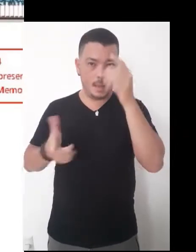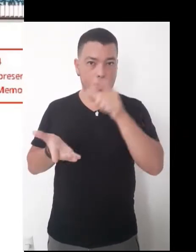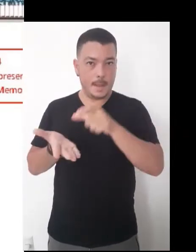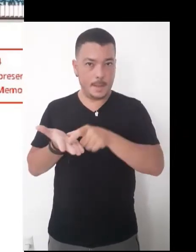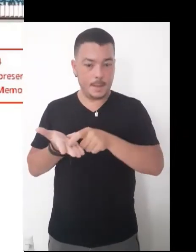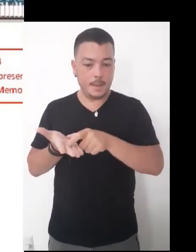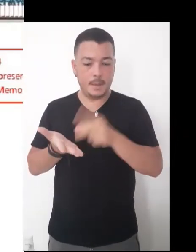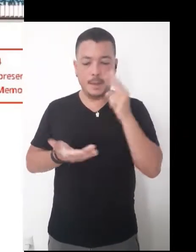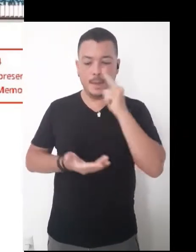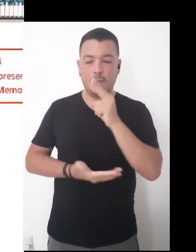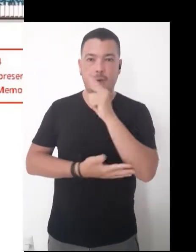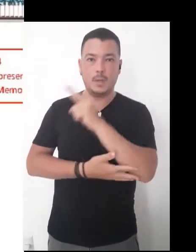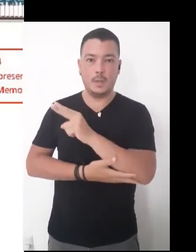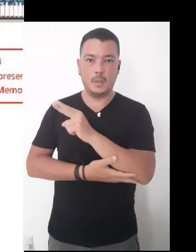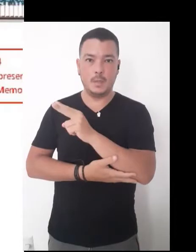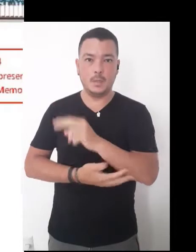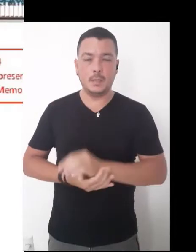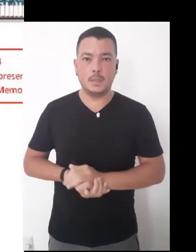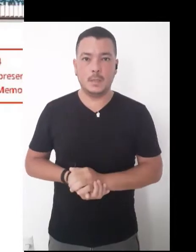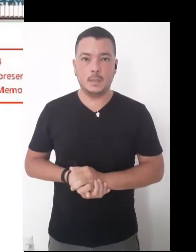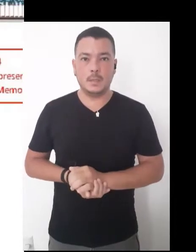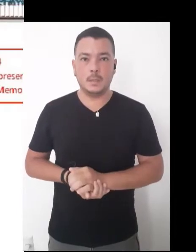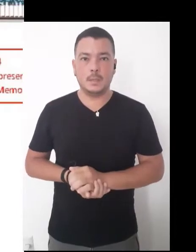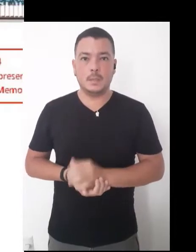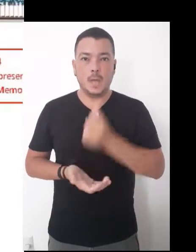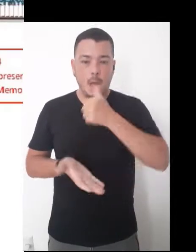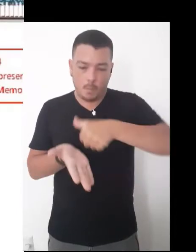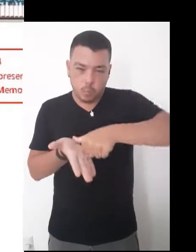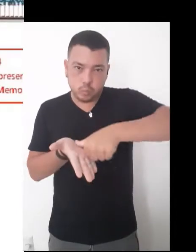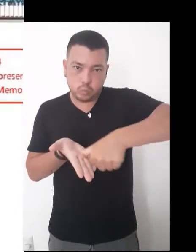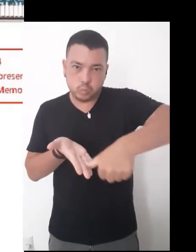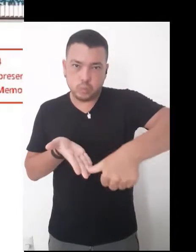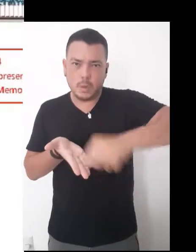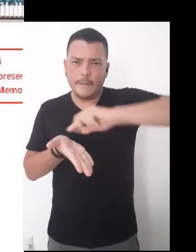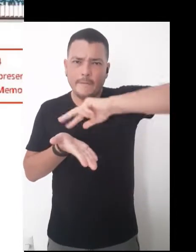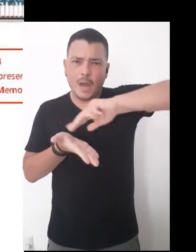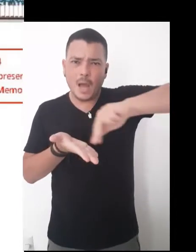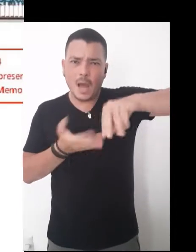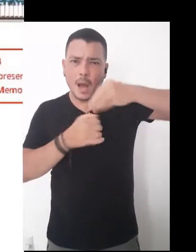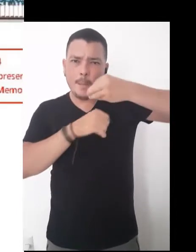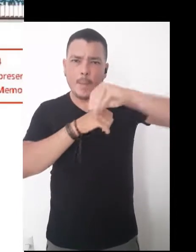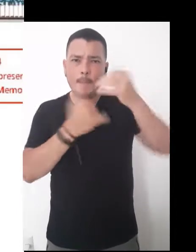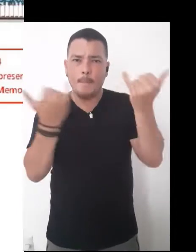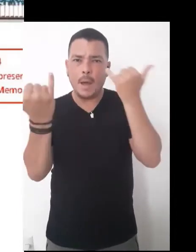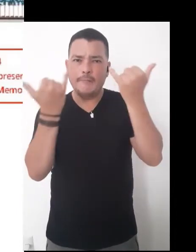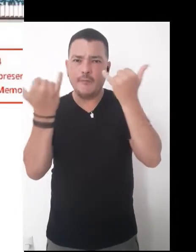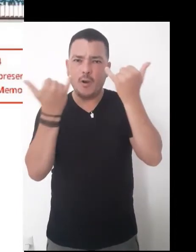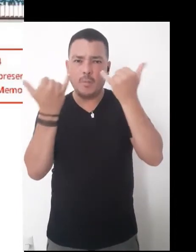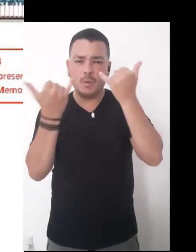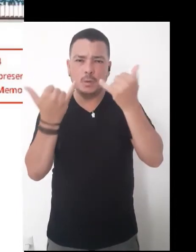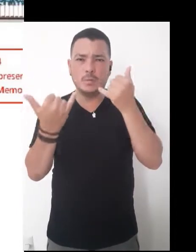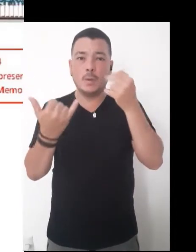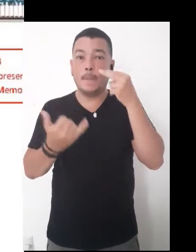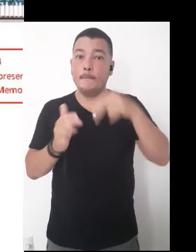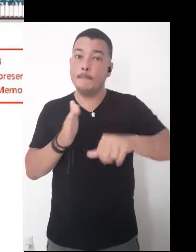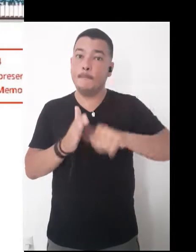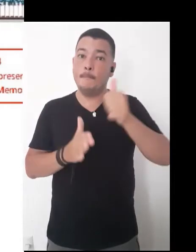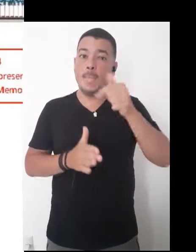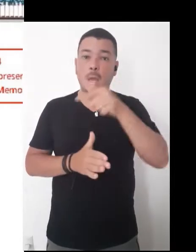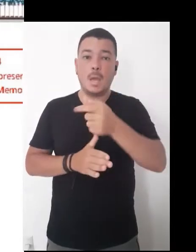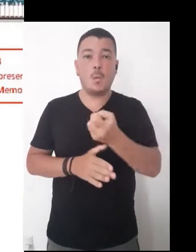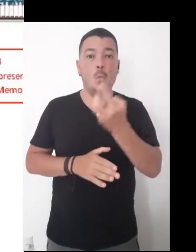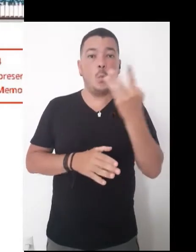adesivo. E nesse adesivo vai estar escrito uma série de informações. A primeira informação, claro, é a capacidade, quantos